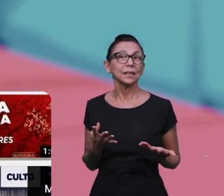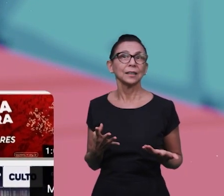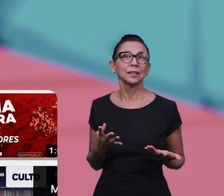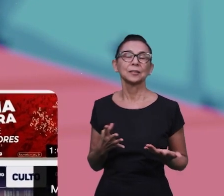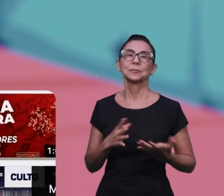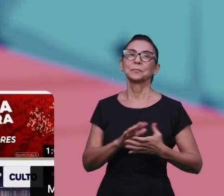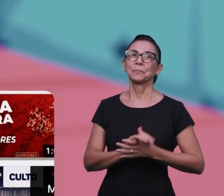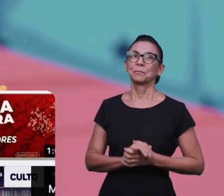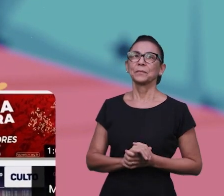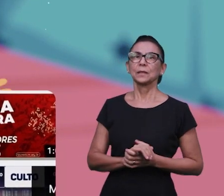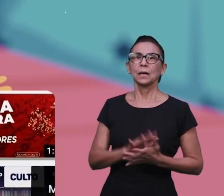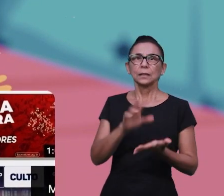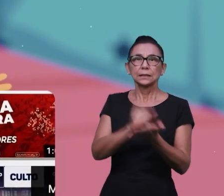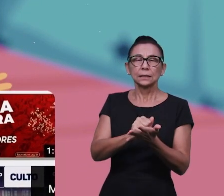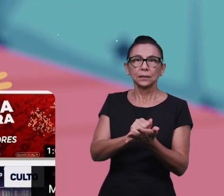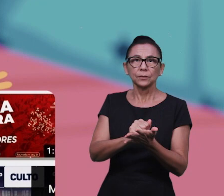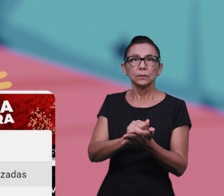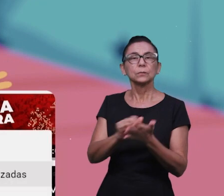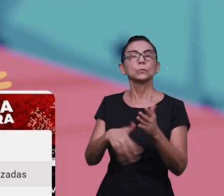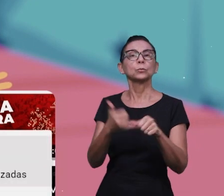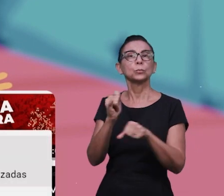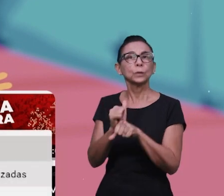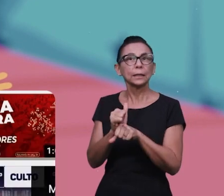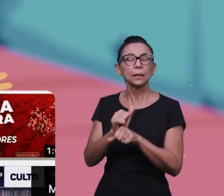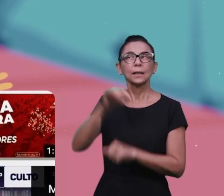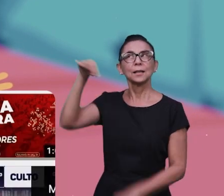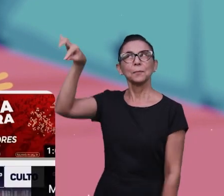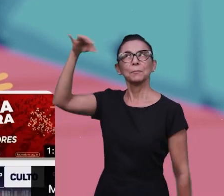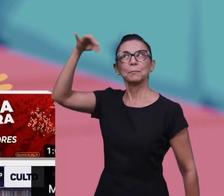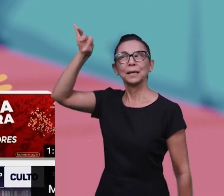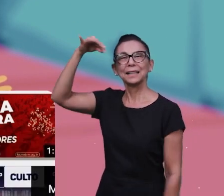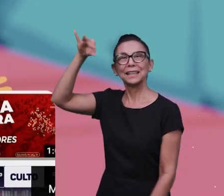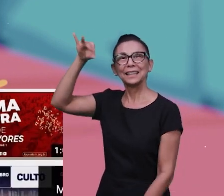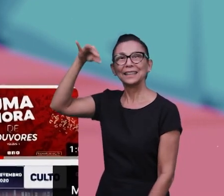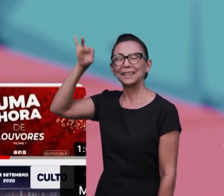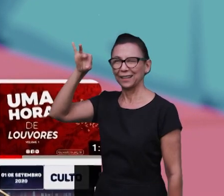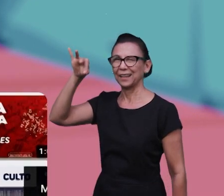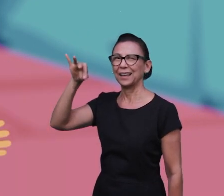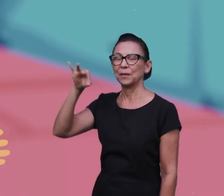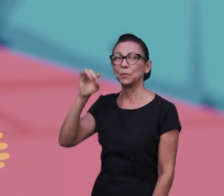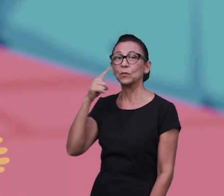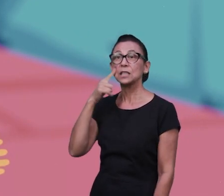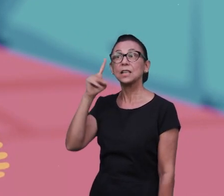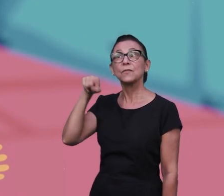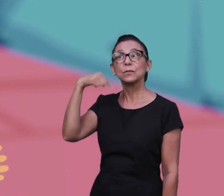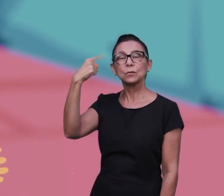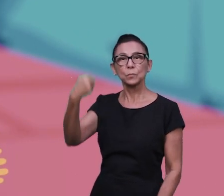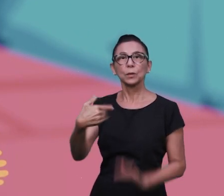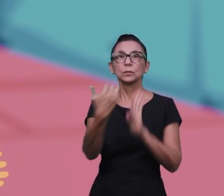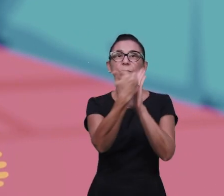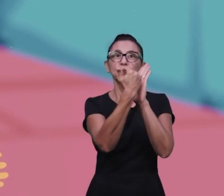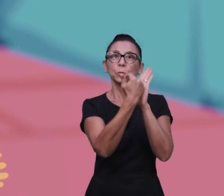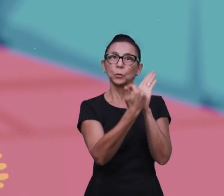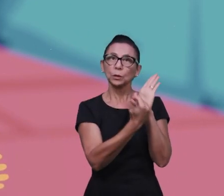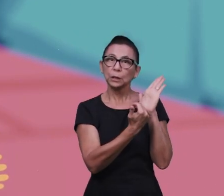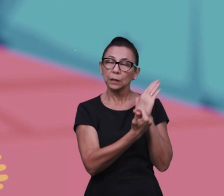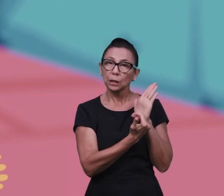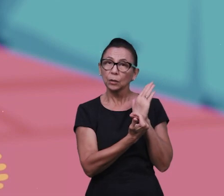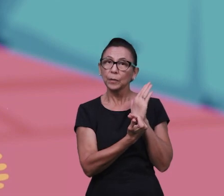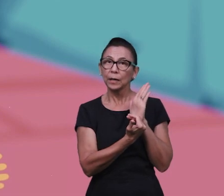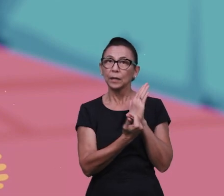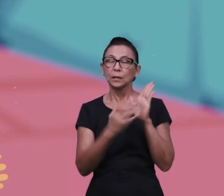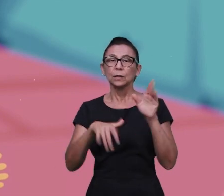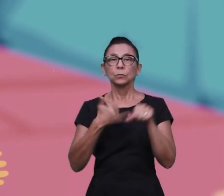se inscreveu, se inscreva no canal e ative o sininho para receber todas as notificações. Assim, o YouTube pode notificar